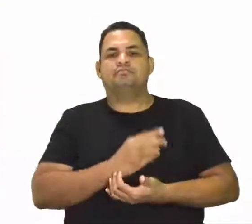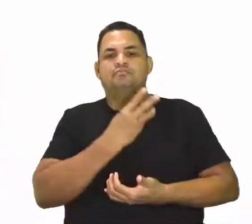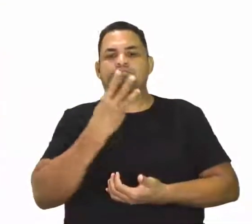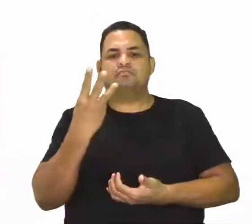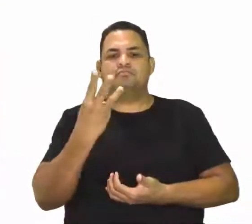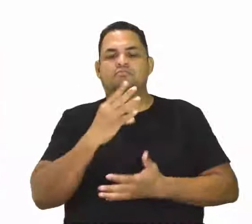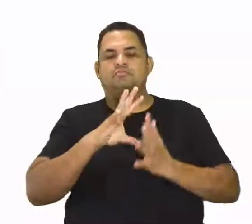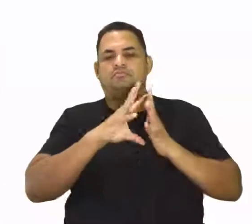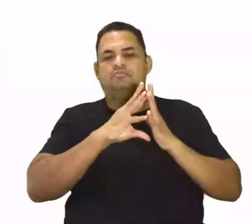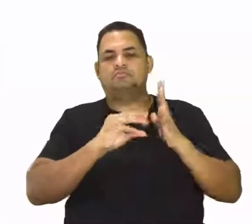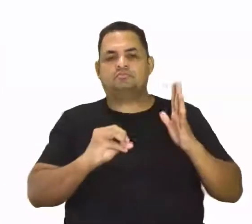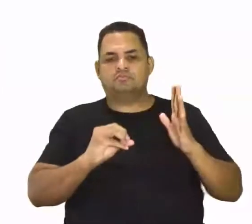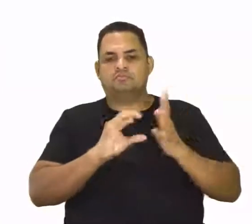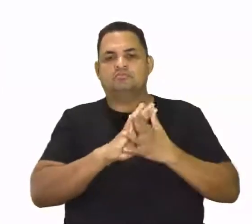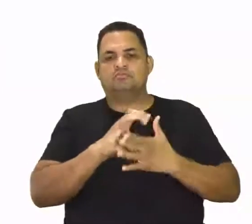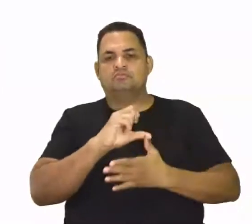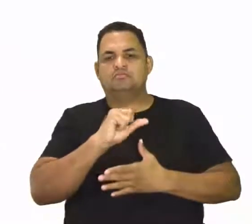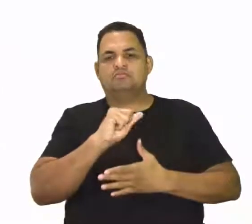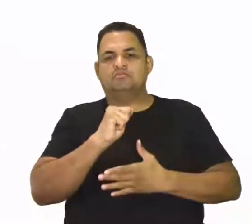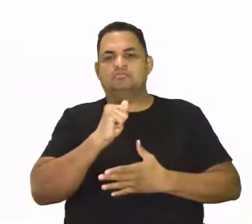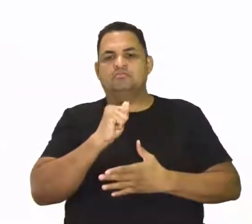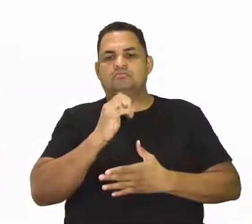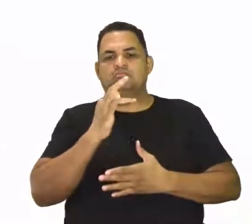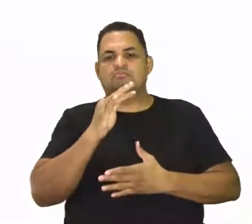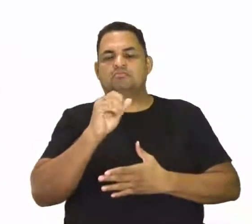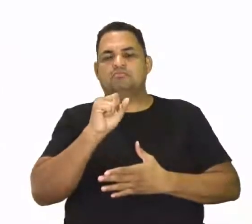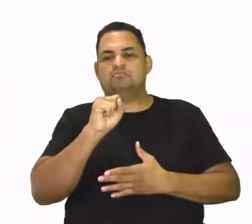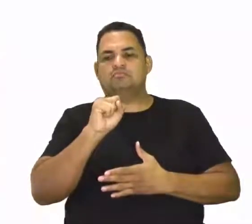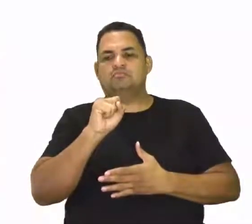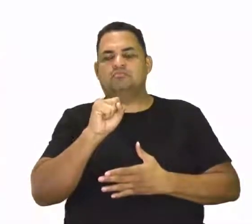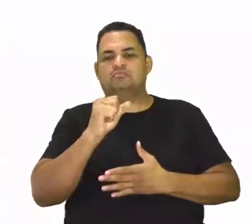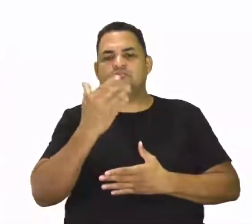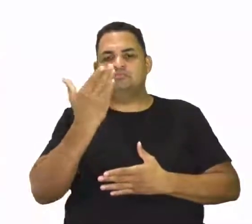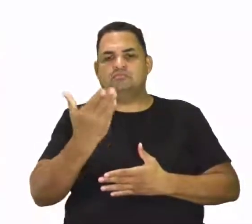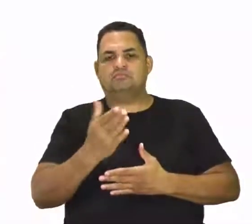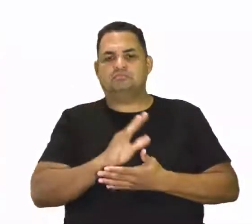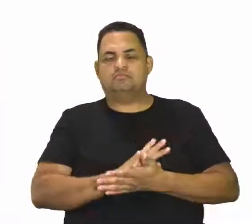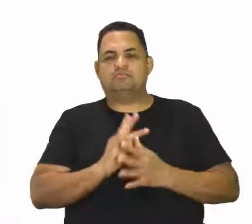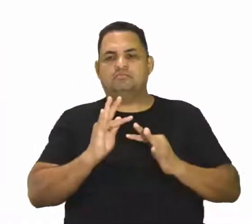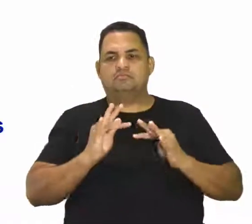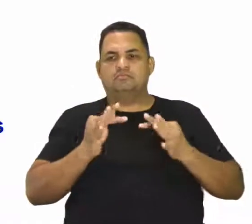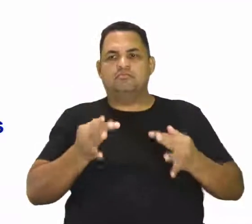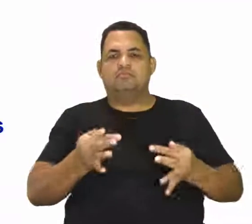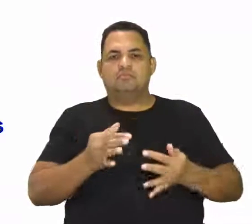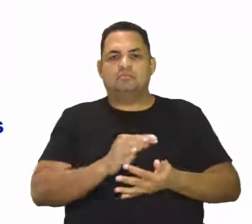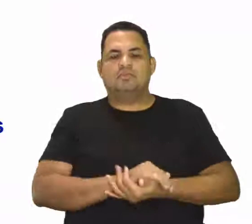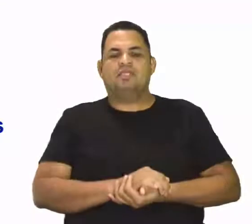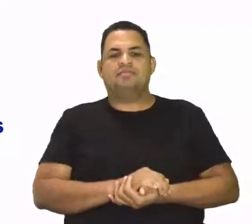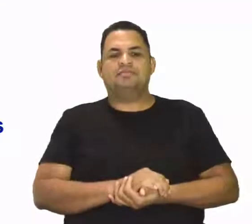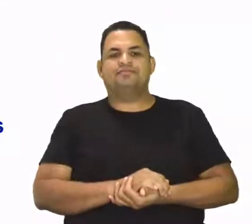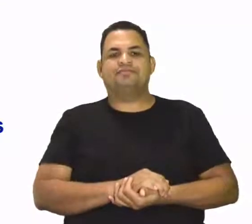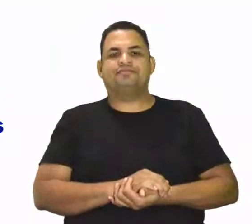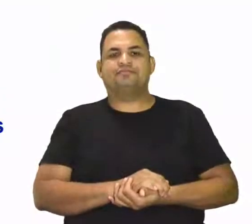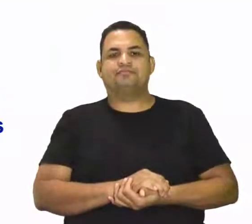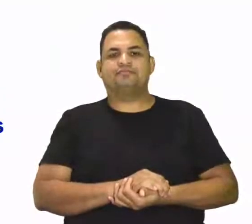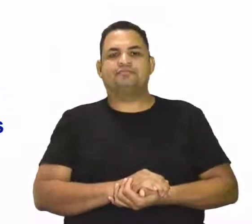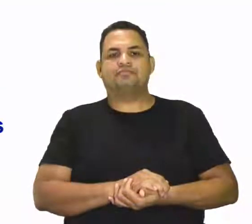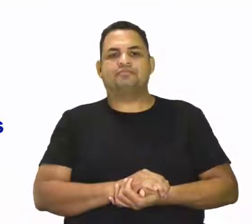3 modelos de SAFs. Que aí, a gente já está finalizando aí, que são